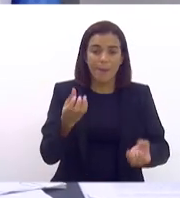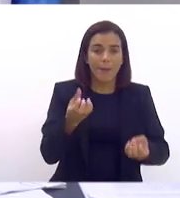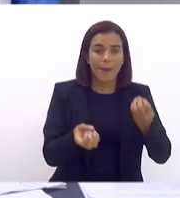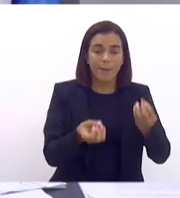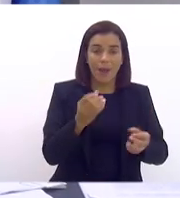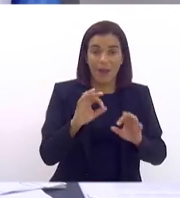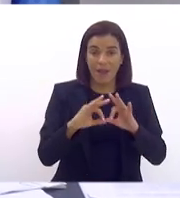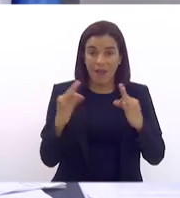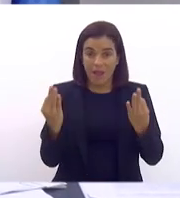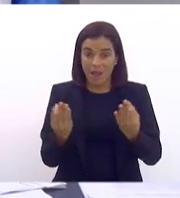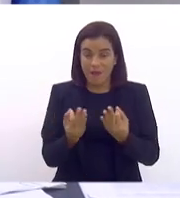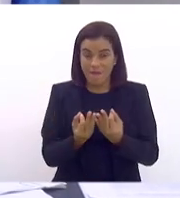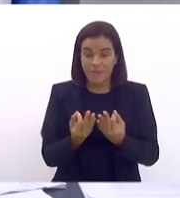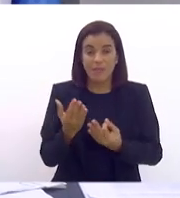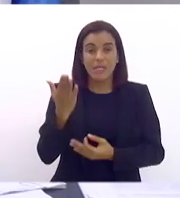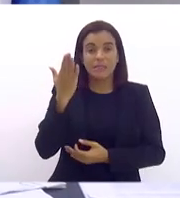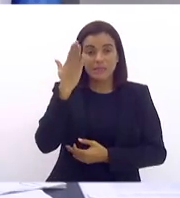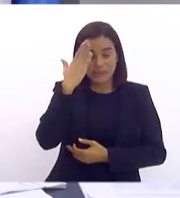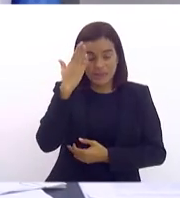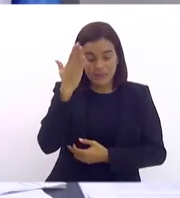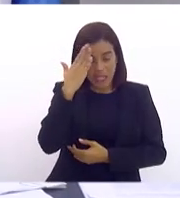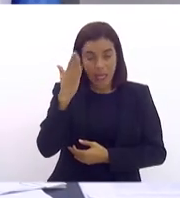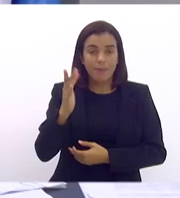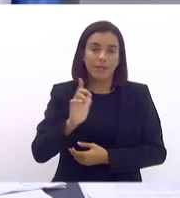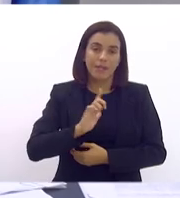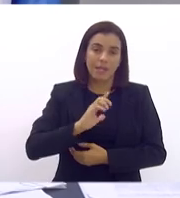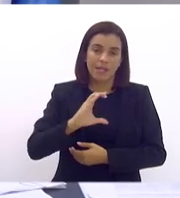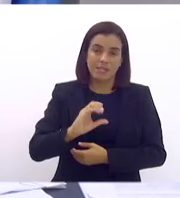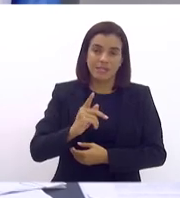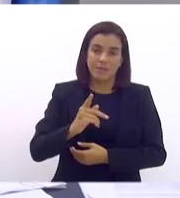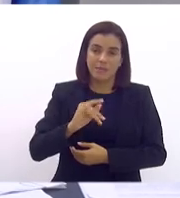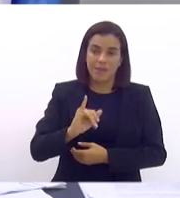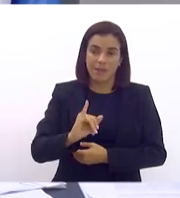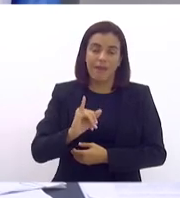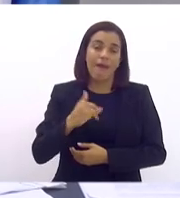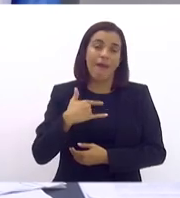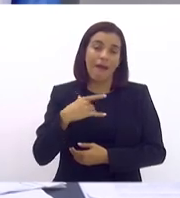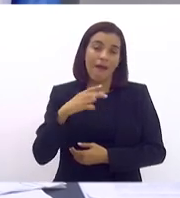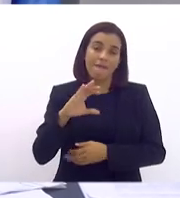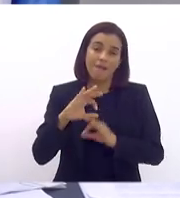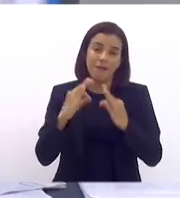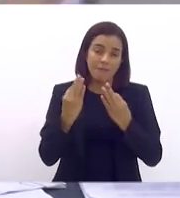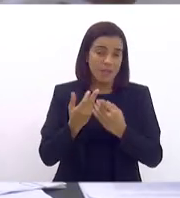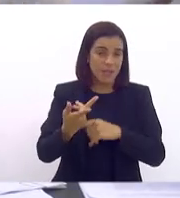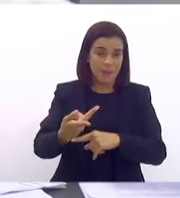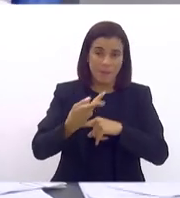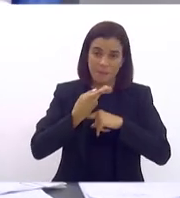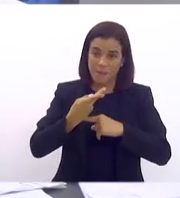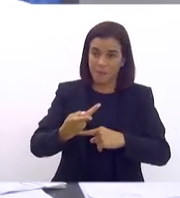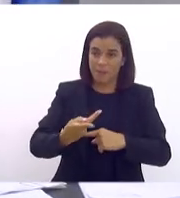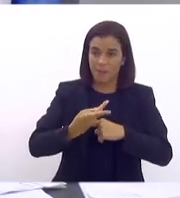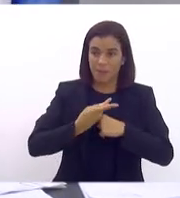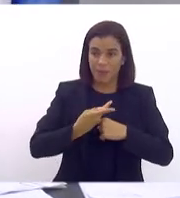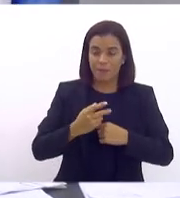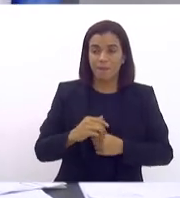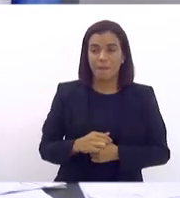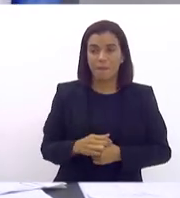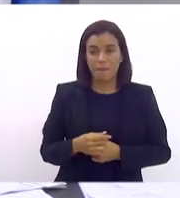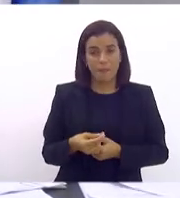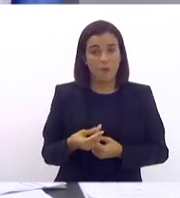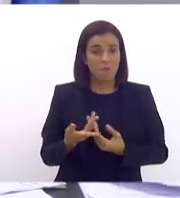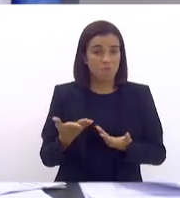famílias sabem que há uma CPI em curso, as famílias têm procurado. Então, chegou aqui às minhas